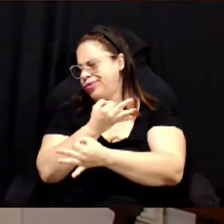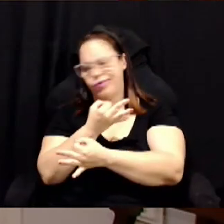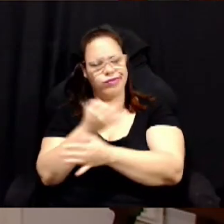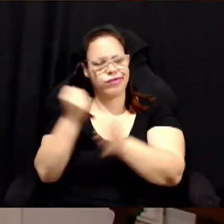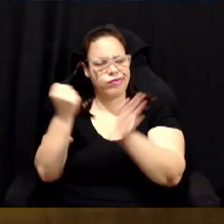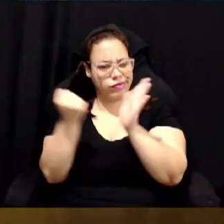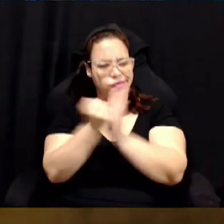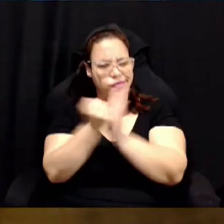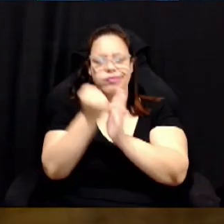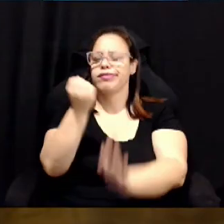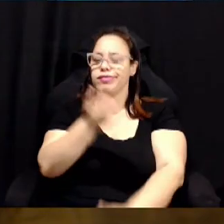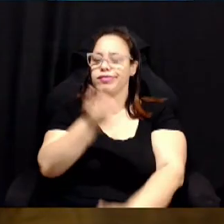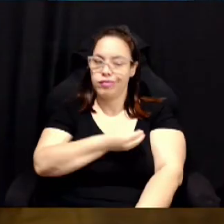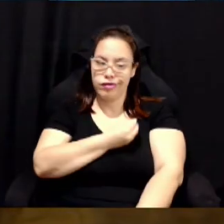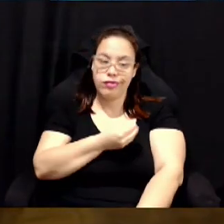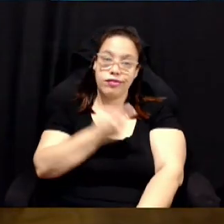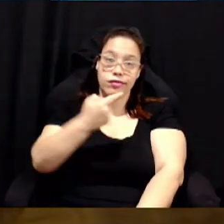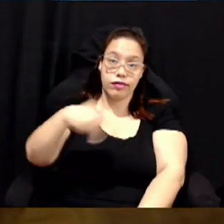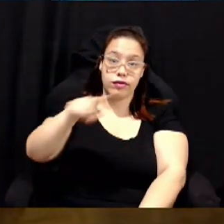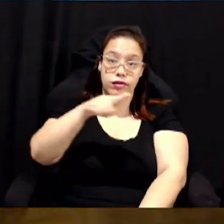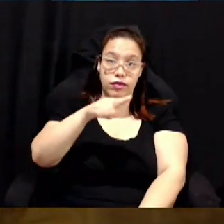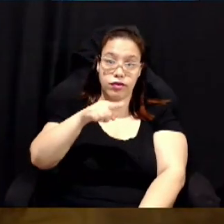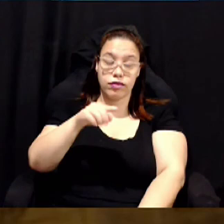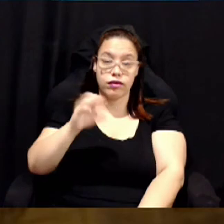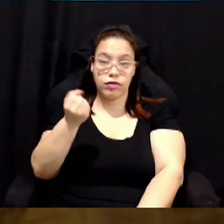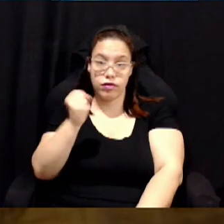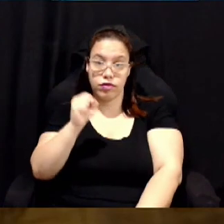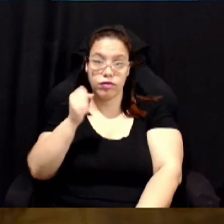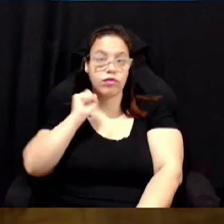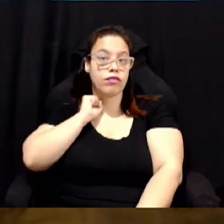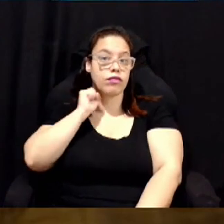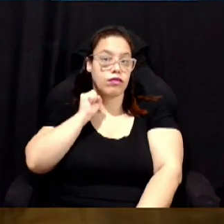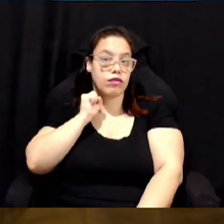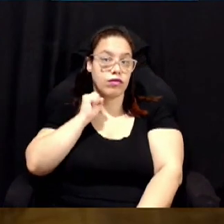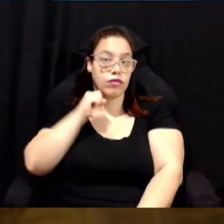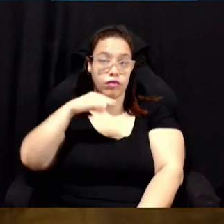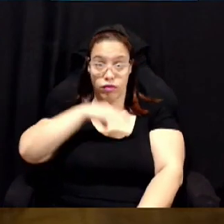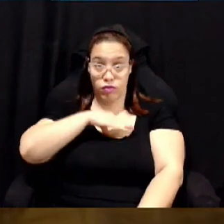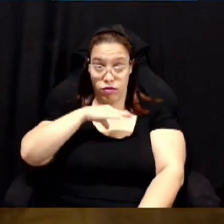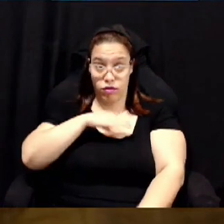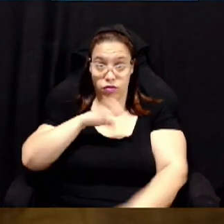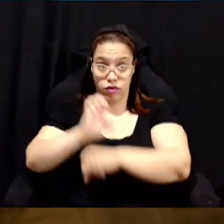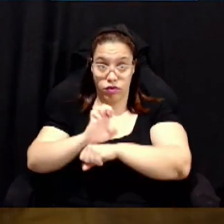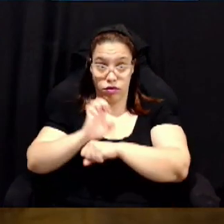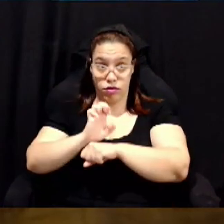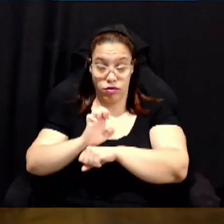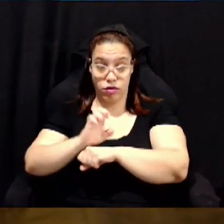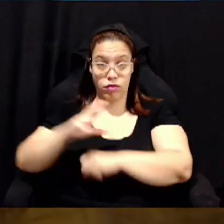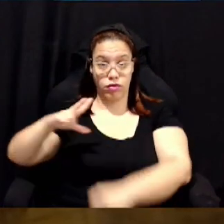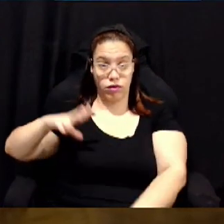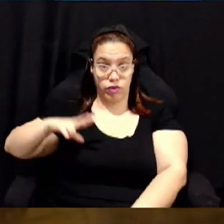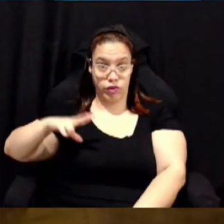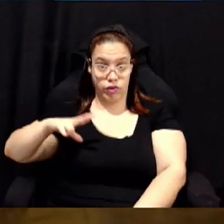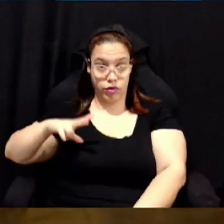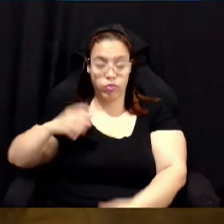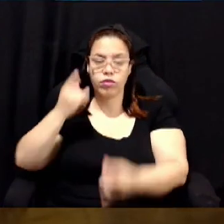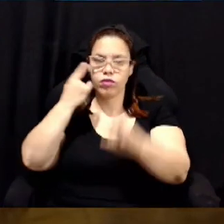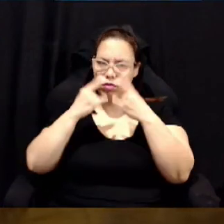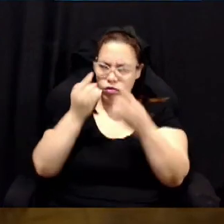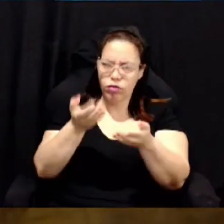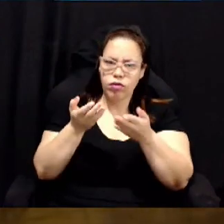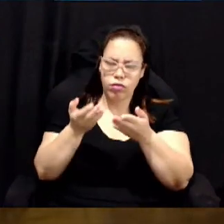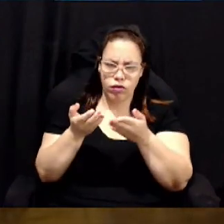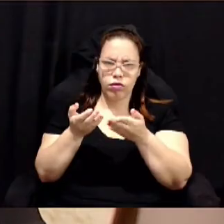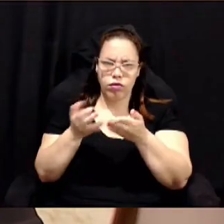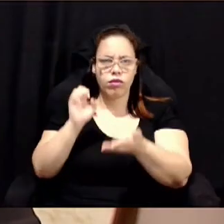desses estudantes. Até 8 de abril, as escolas municipais, estaduais e particulares interessadas deverão se inscrever